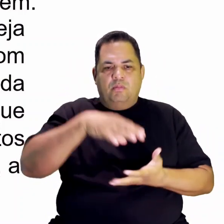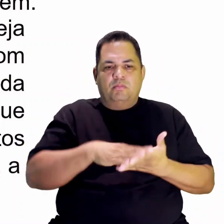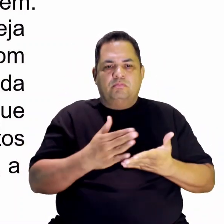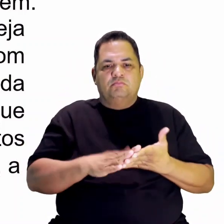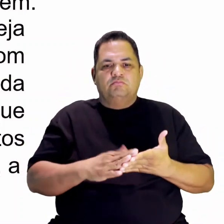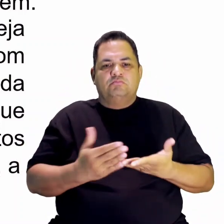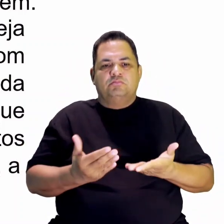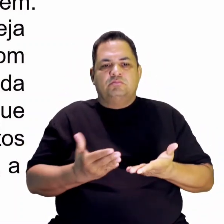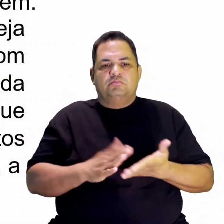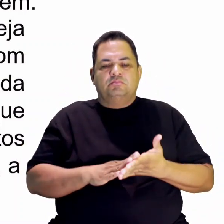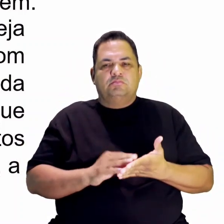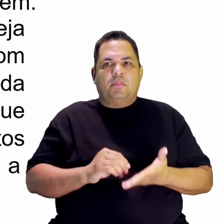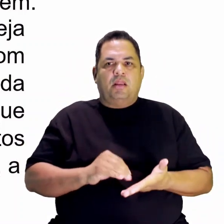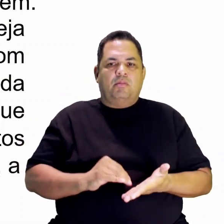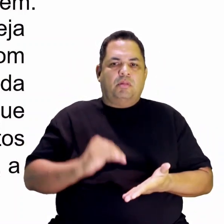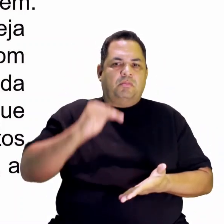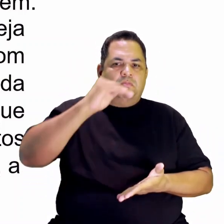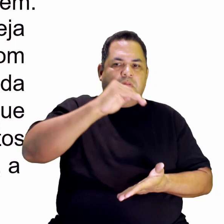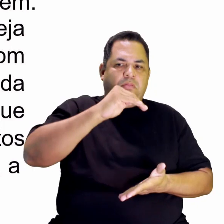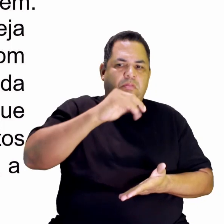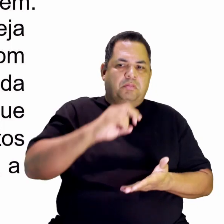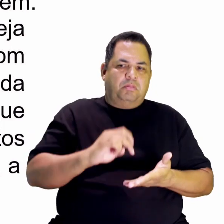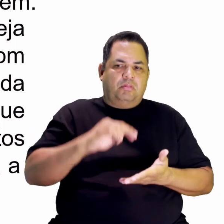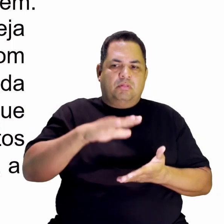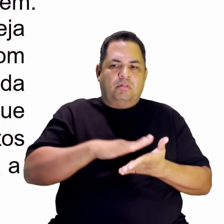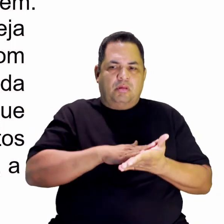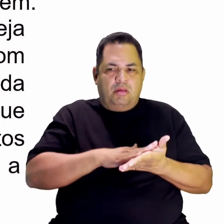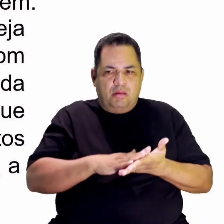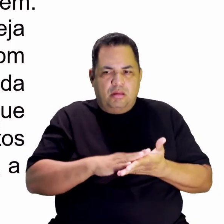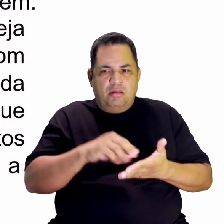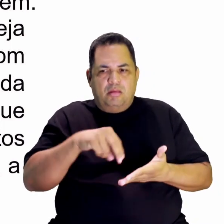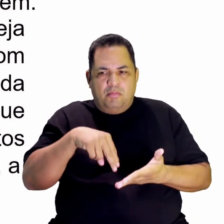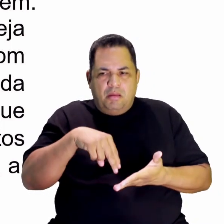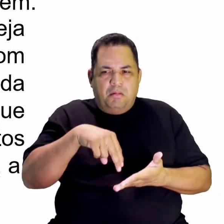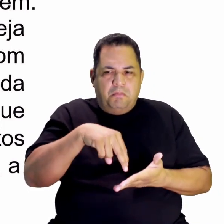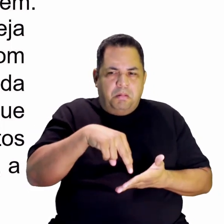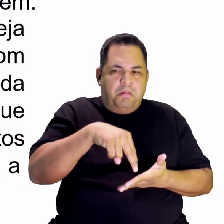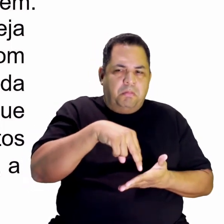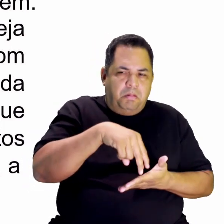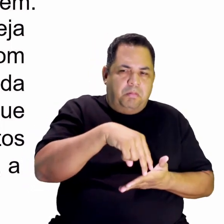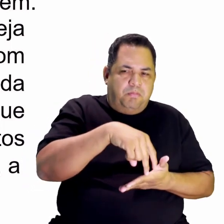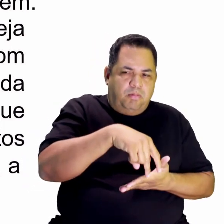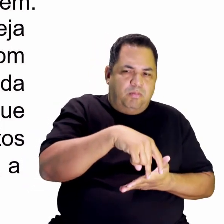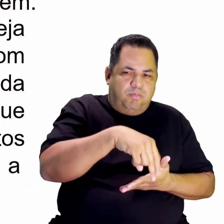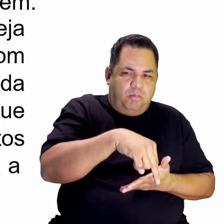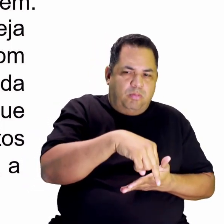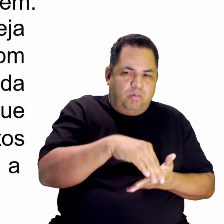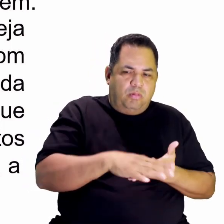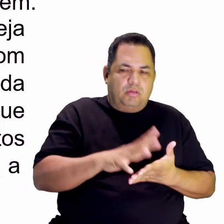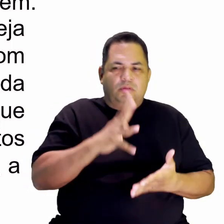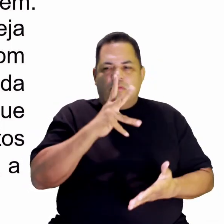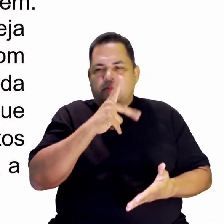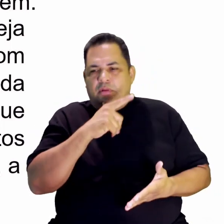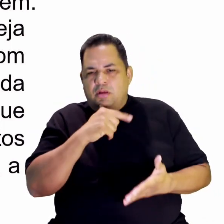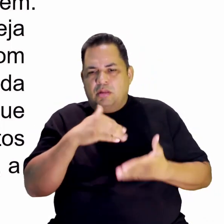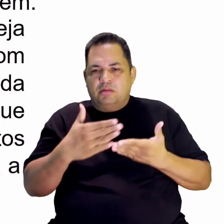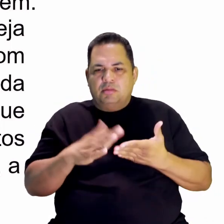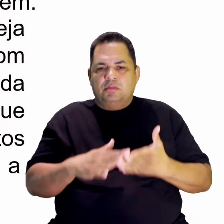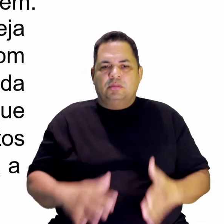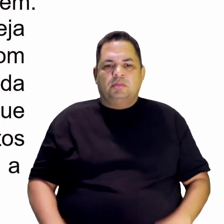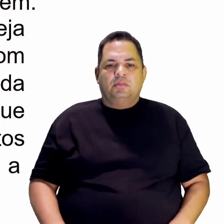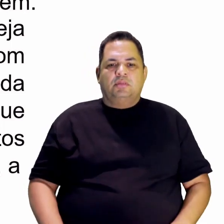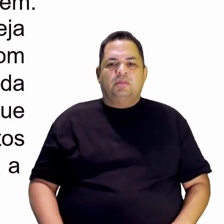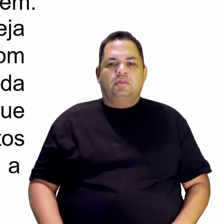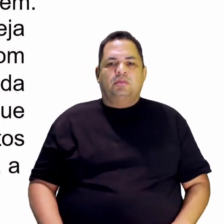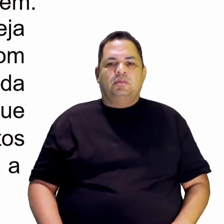Principalmente não levanta o pé tão alto, né? Arrasta um pouco o chinelo, às vezes, em vez de dar aquele passe firme, levantando o